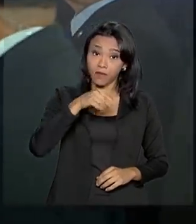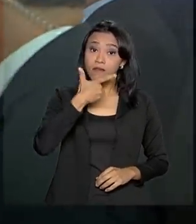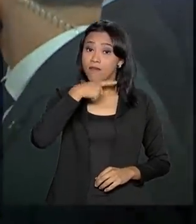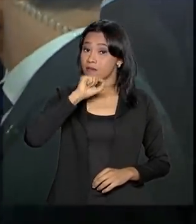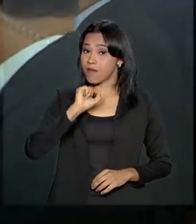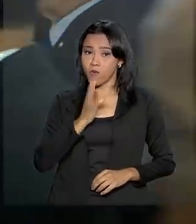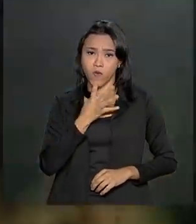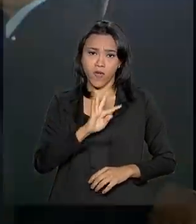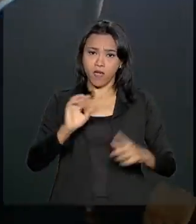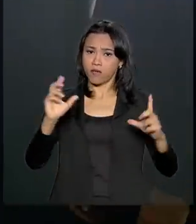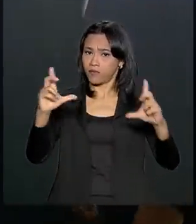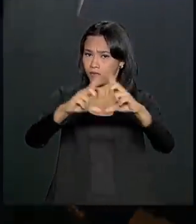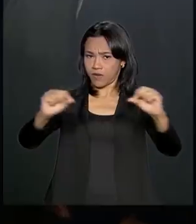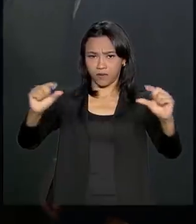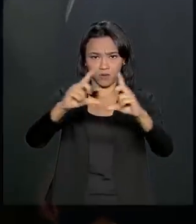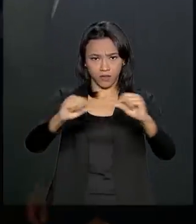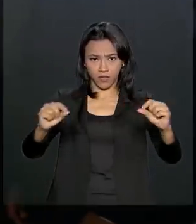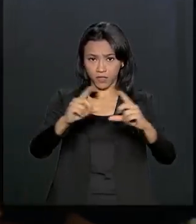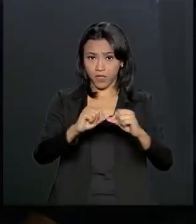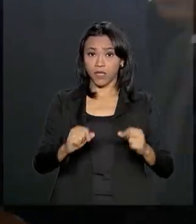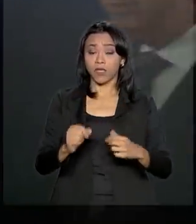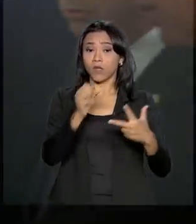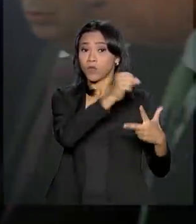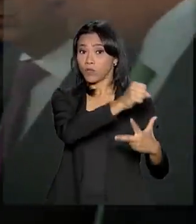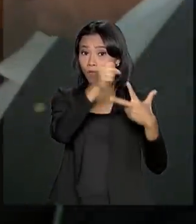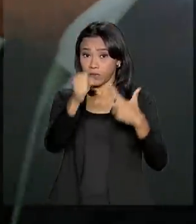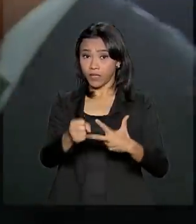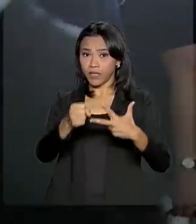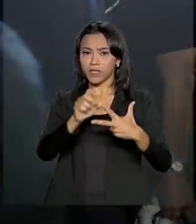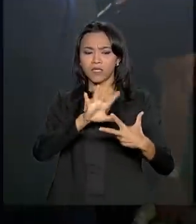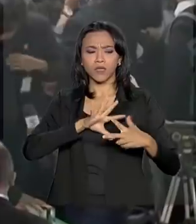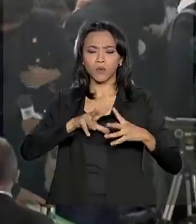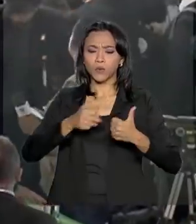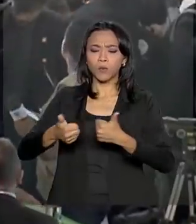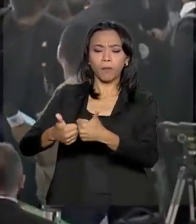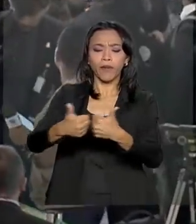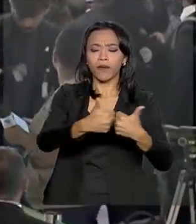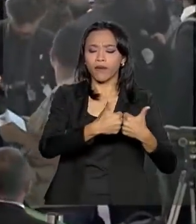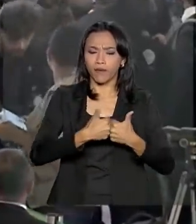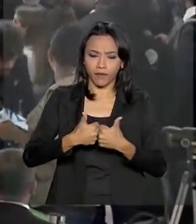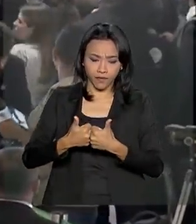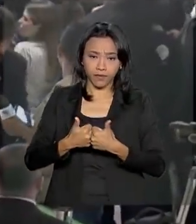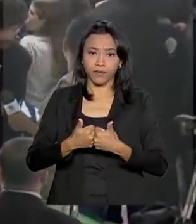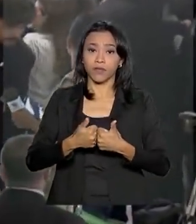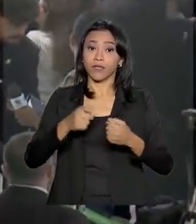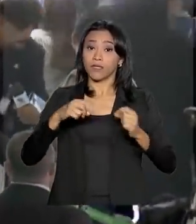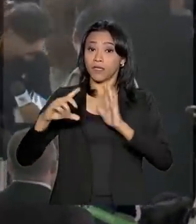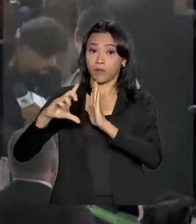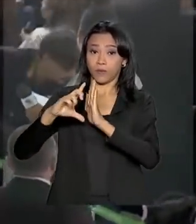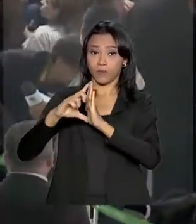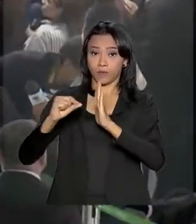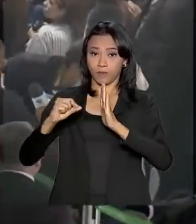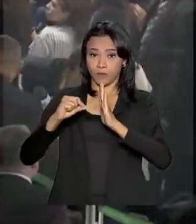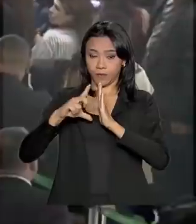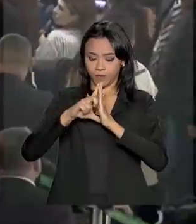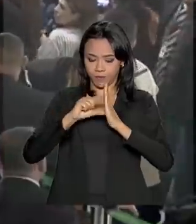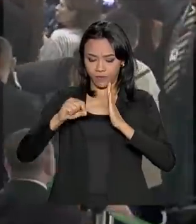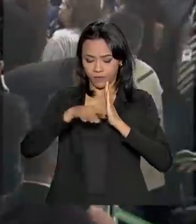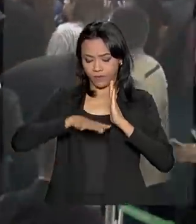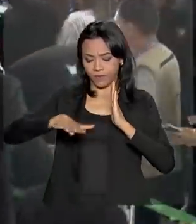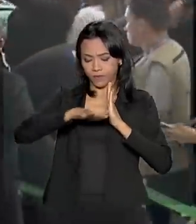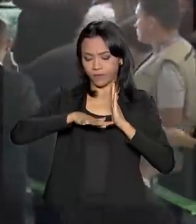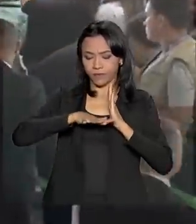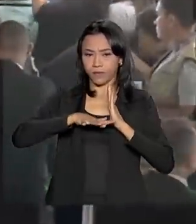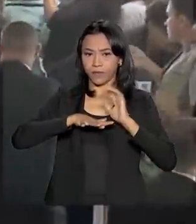Brasília, quem não conhece Brasília, que os poderes estão muito próximos, ali na Praça dos Três Poderes, Palácio do Planalto, né, pelo Executivo,